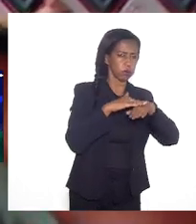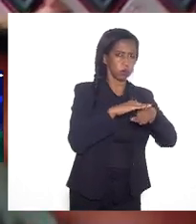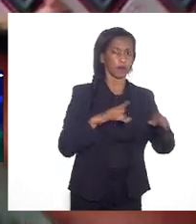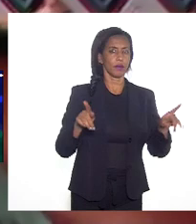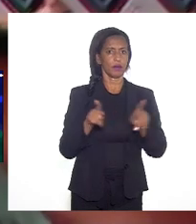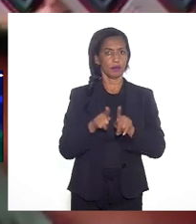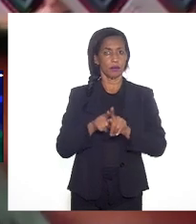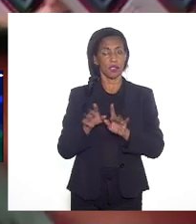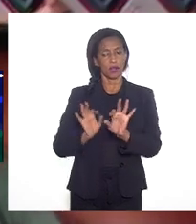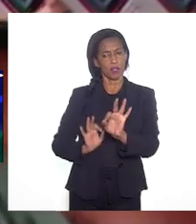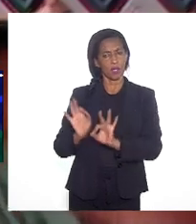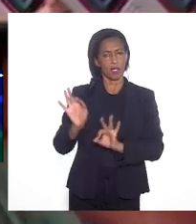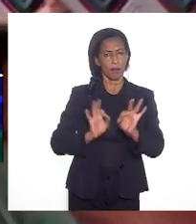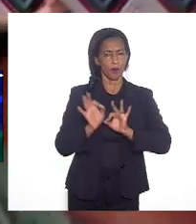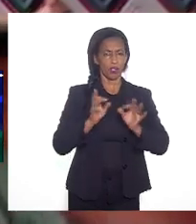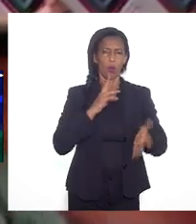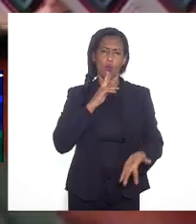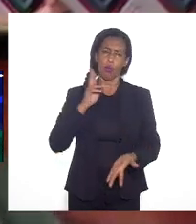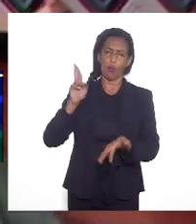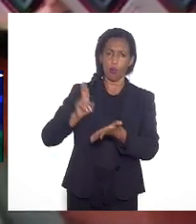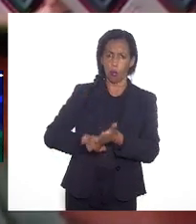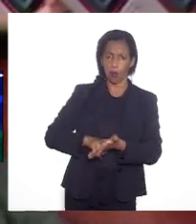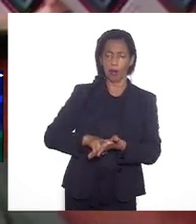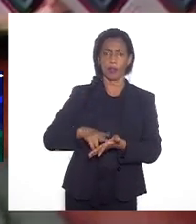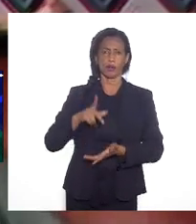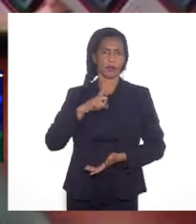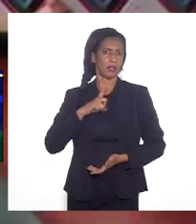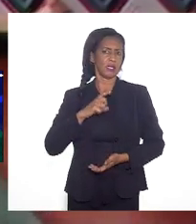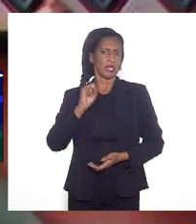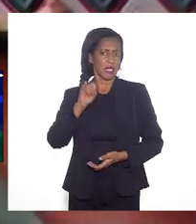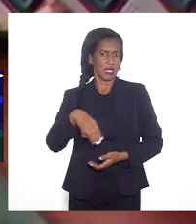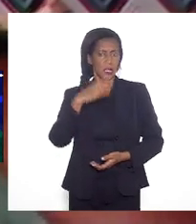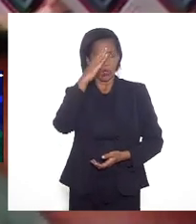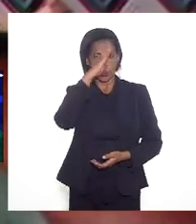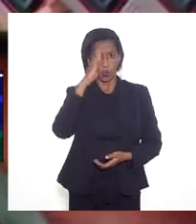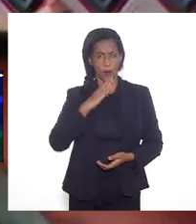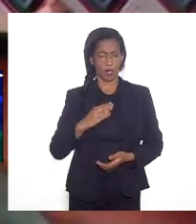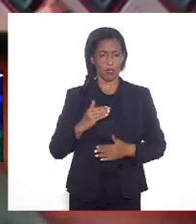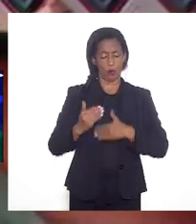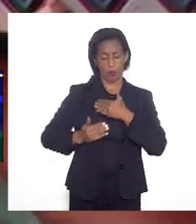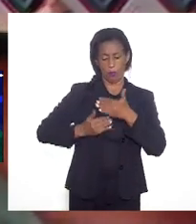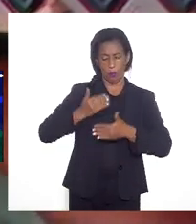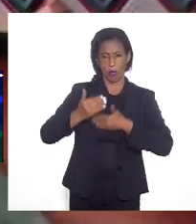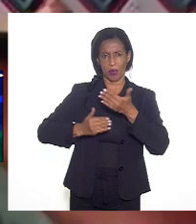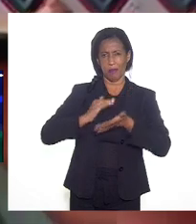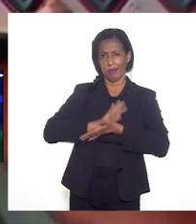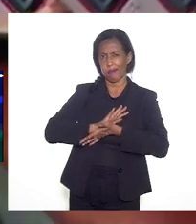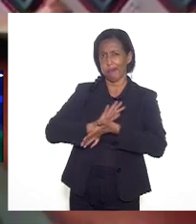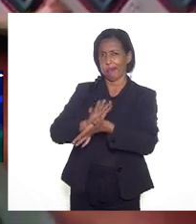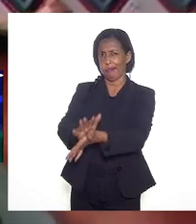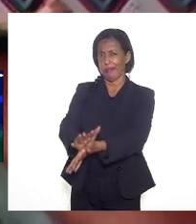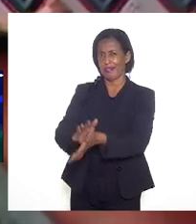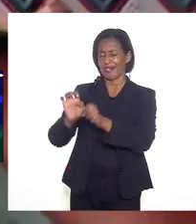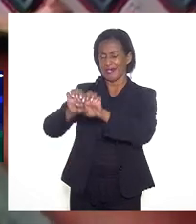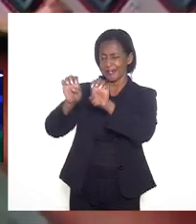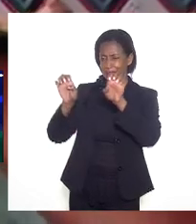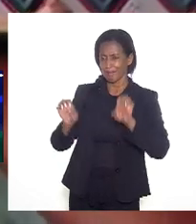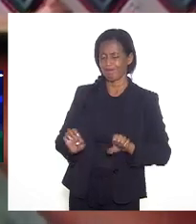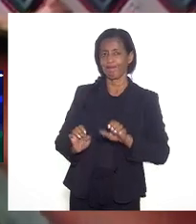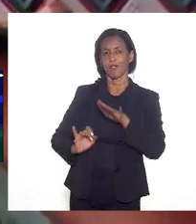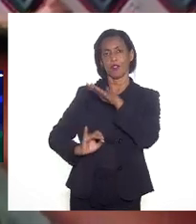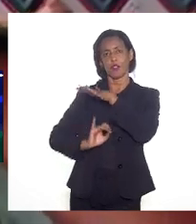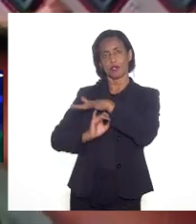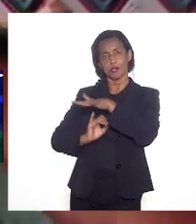ter projetos como esse, que reconheçam que há, sim, no Brasil, um processo de racismo estrutural e